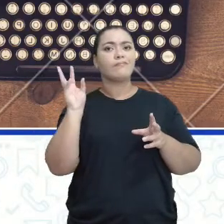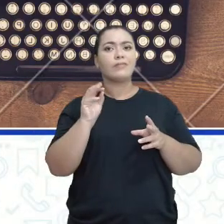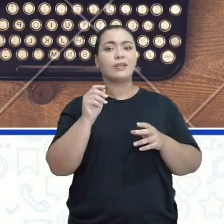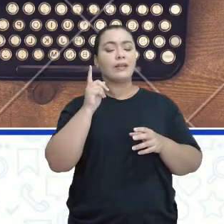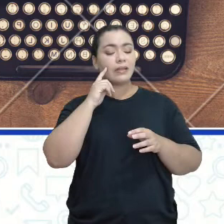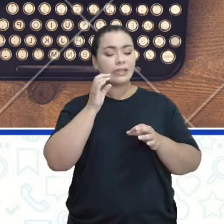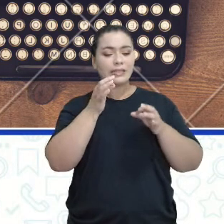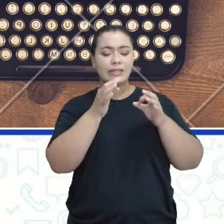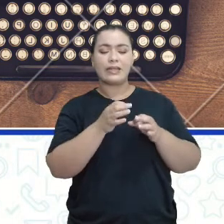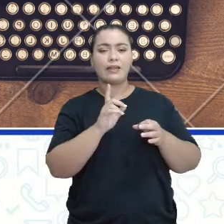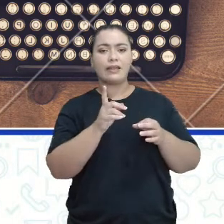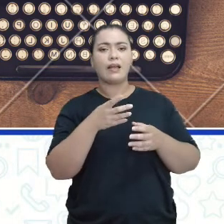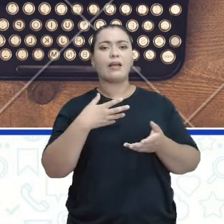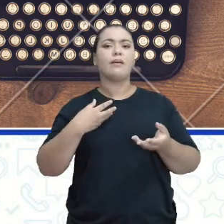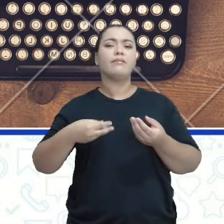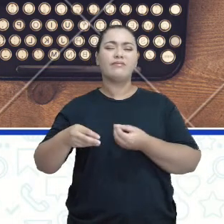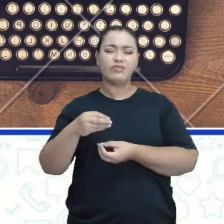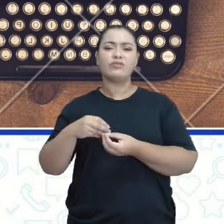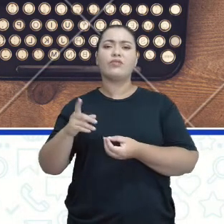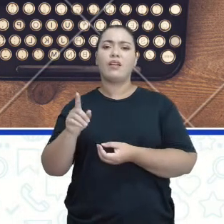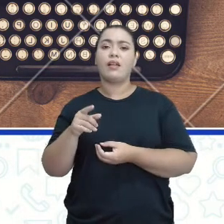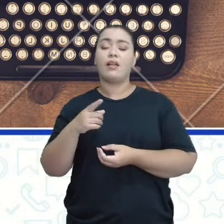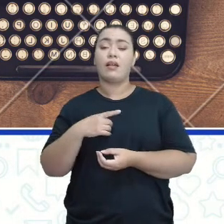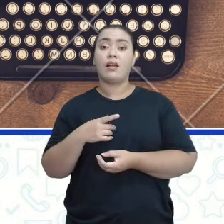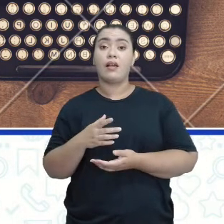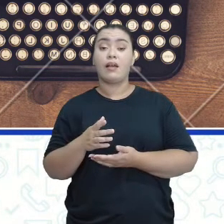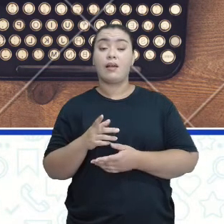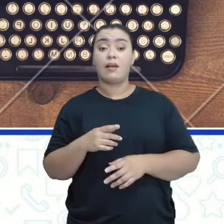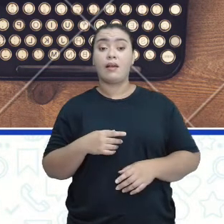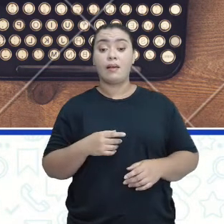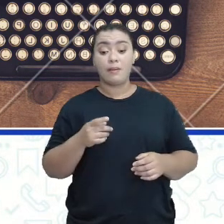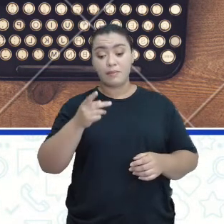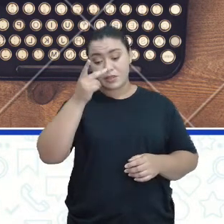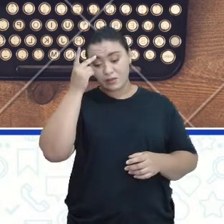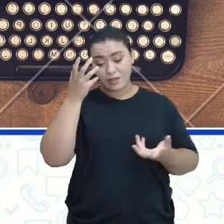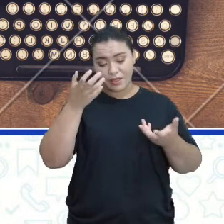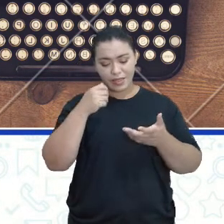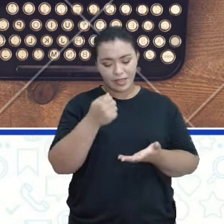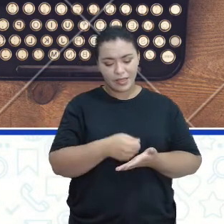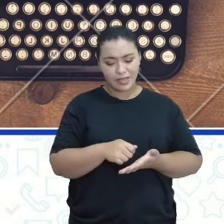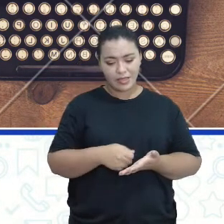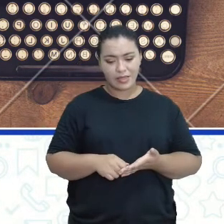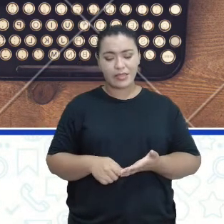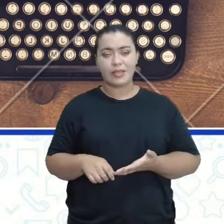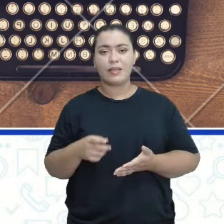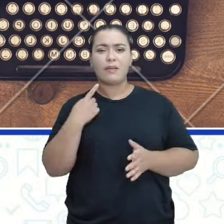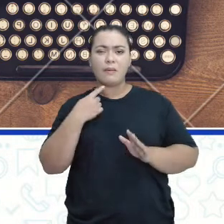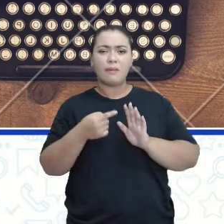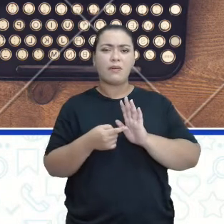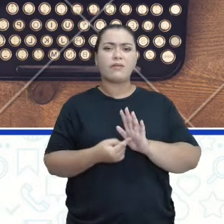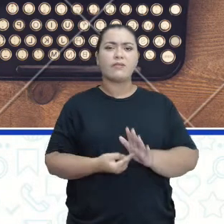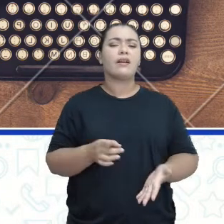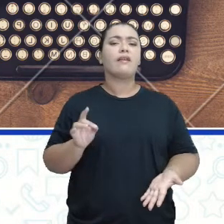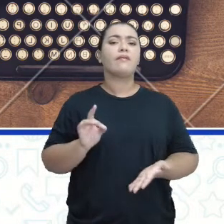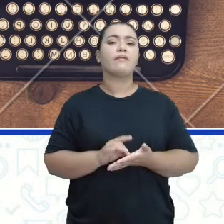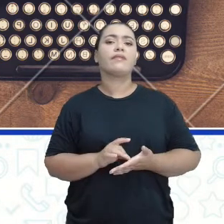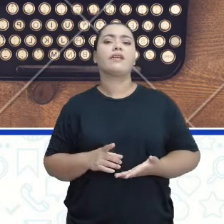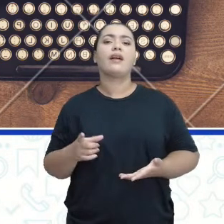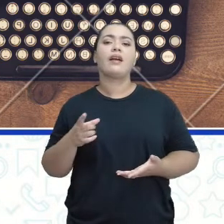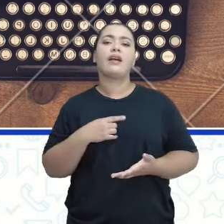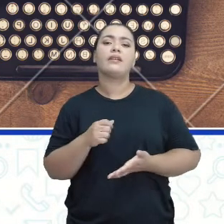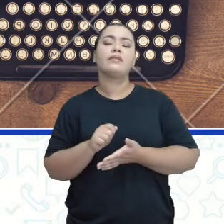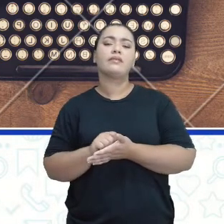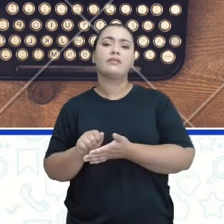Isso é, mesmo que o escritor queira apreender a realidade como ela foi, no momento da